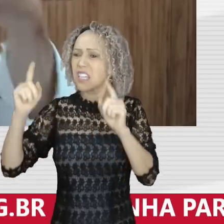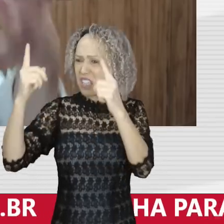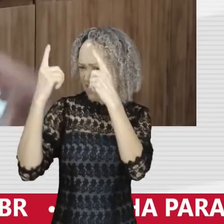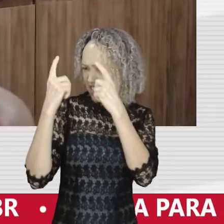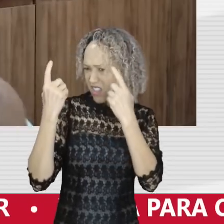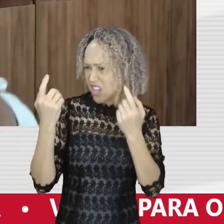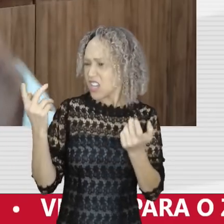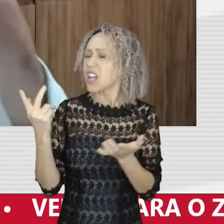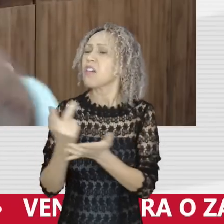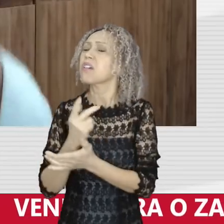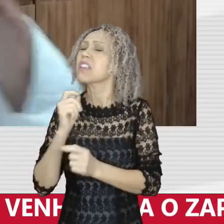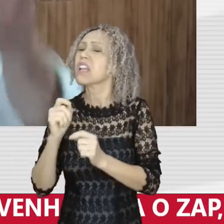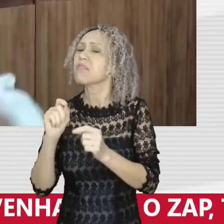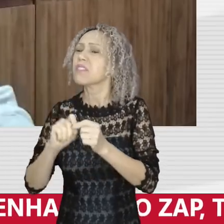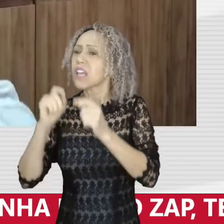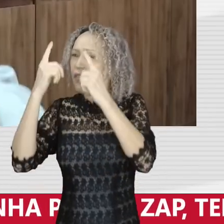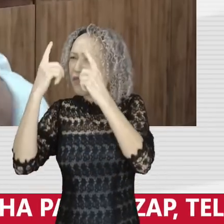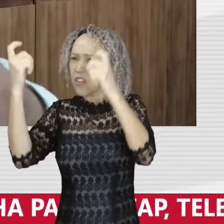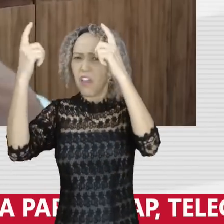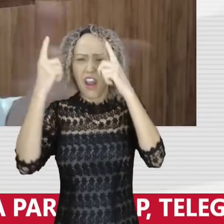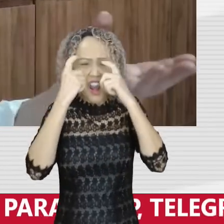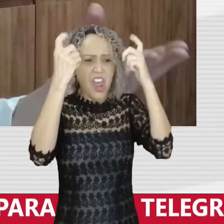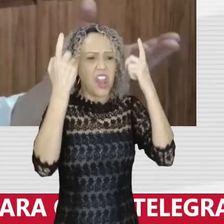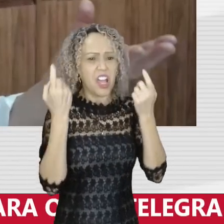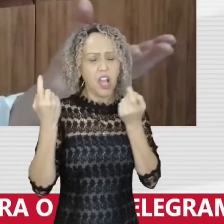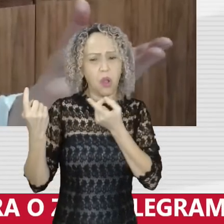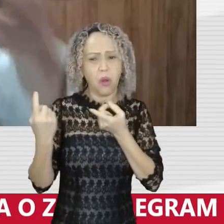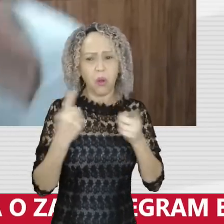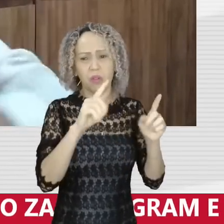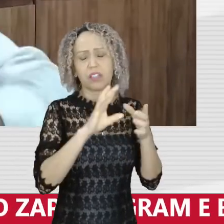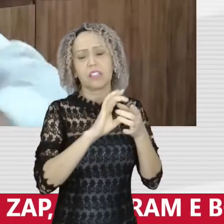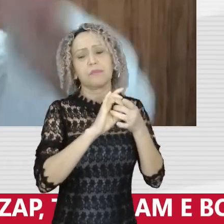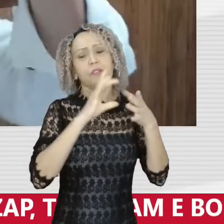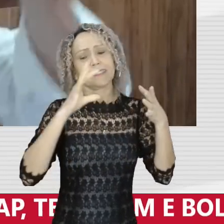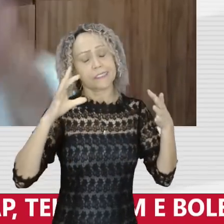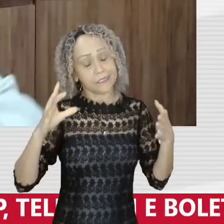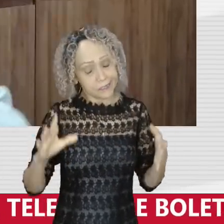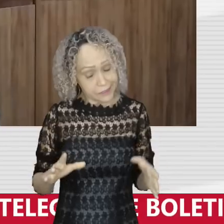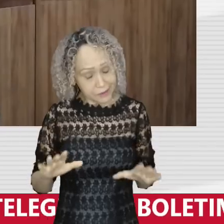violentos, criminosos, como é que vem? E essa reação do ministro, que é uma